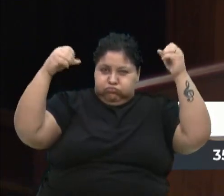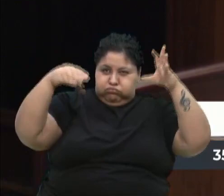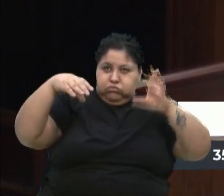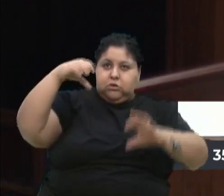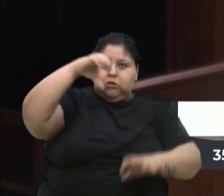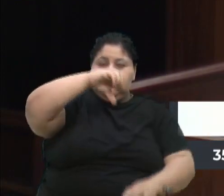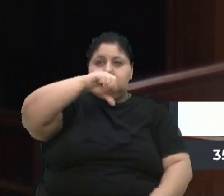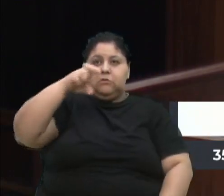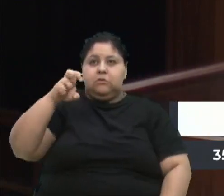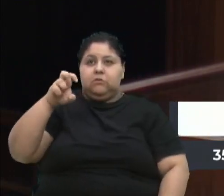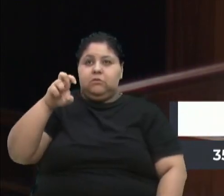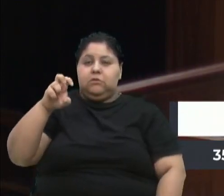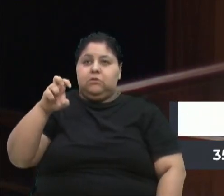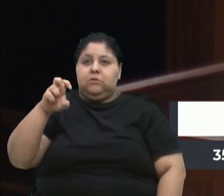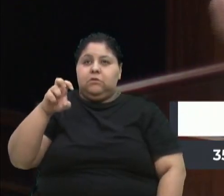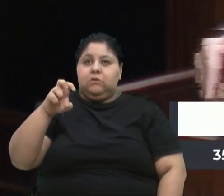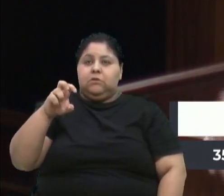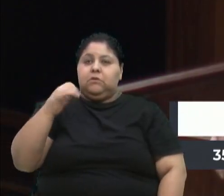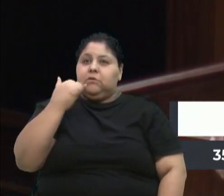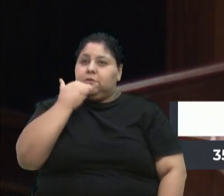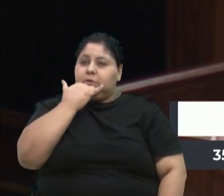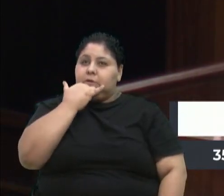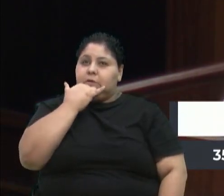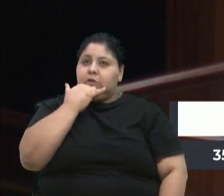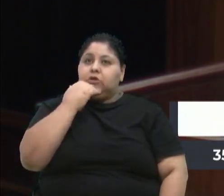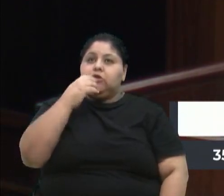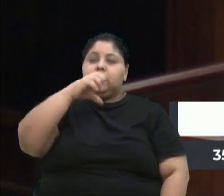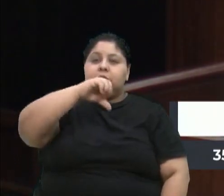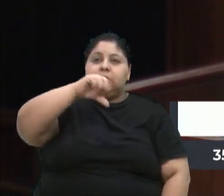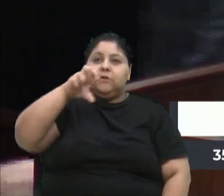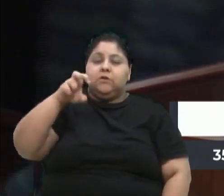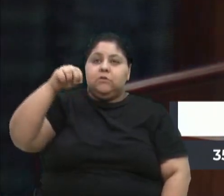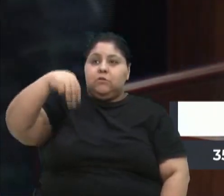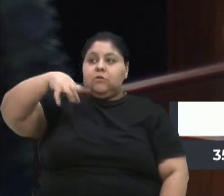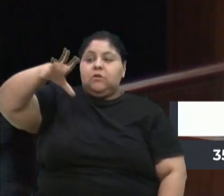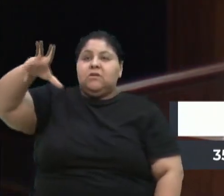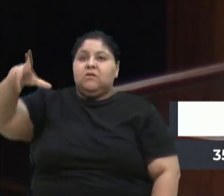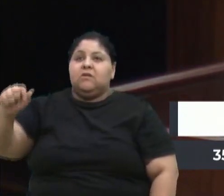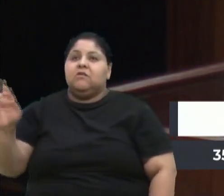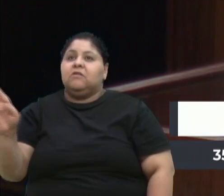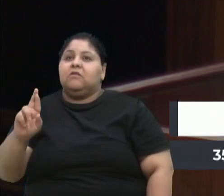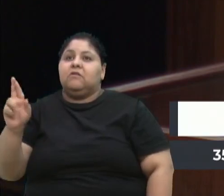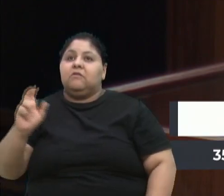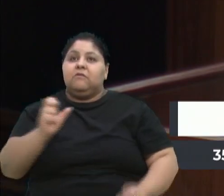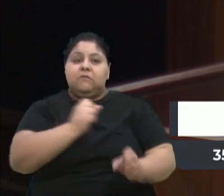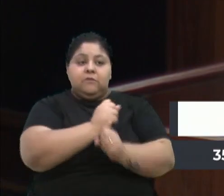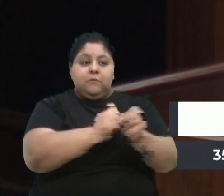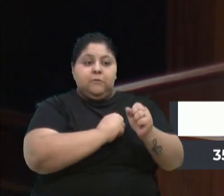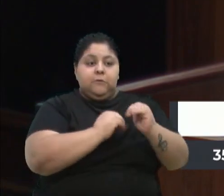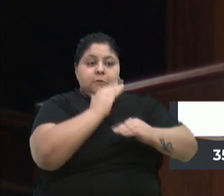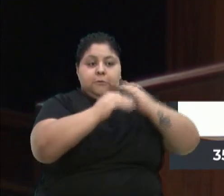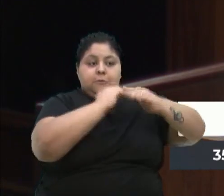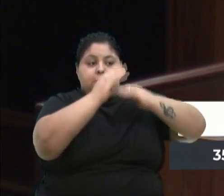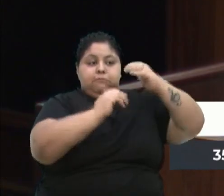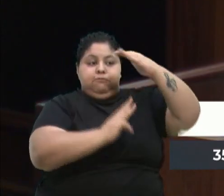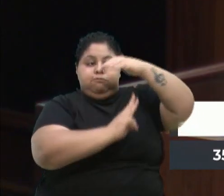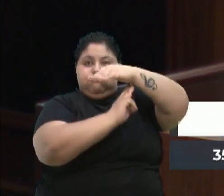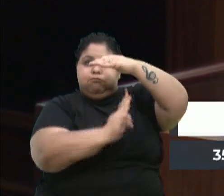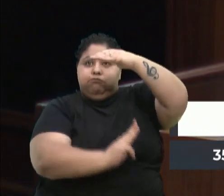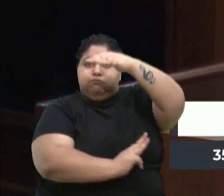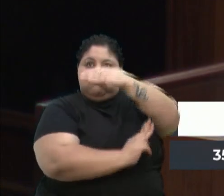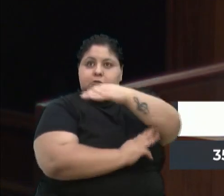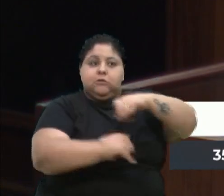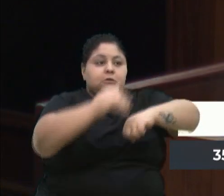95 milhões, eu falei 72 era para outra área. 95 milhões para a reconstrução de pontes, estradas e